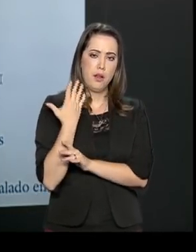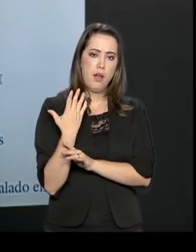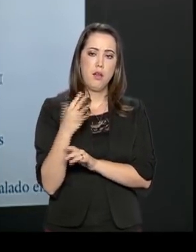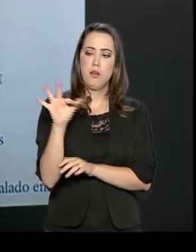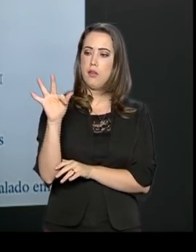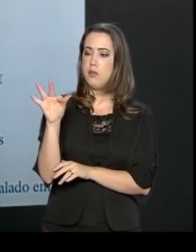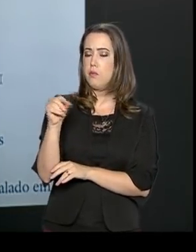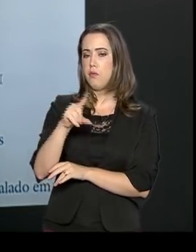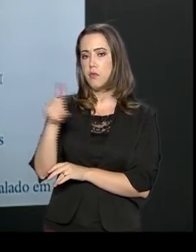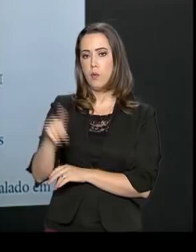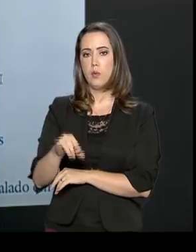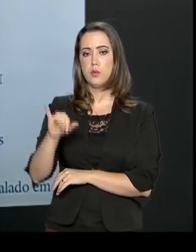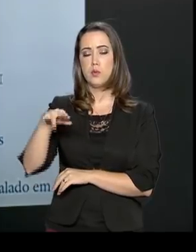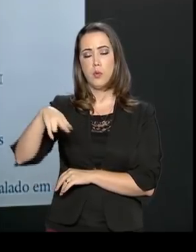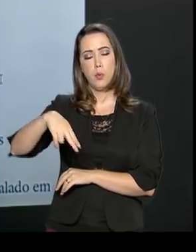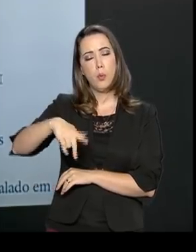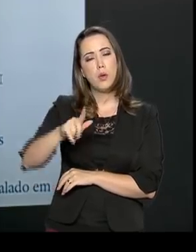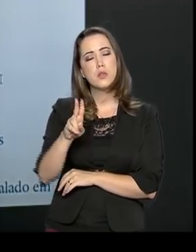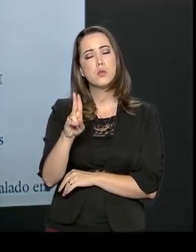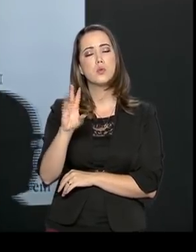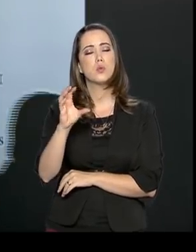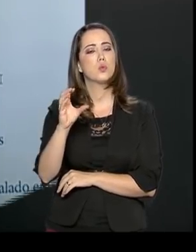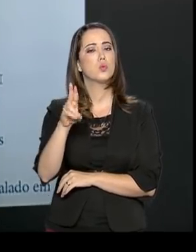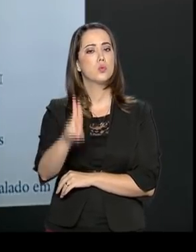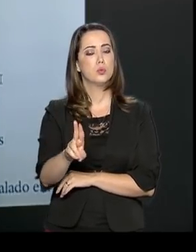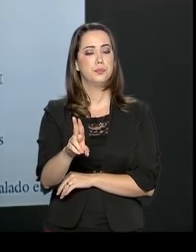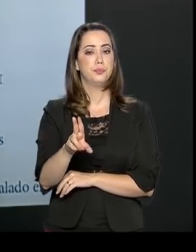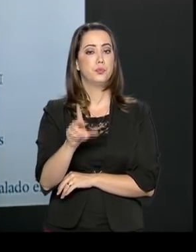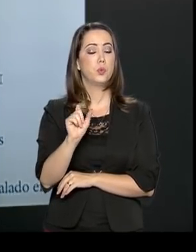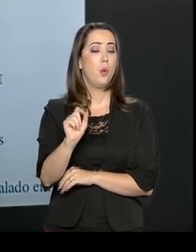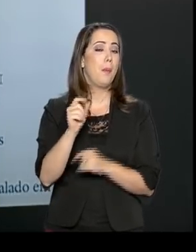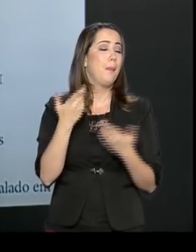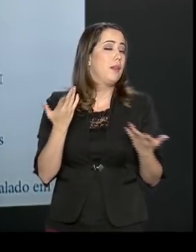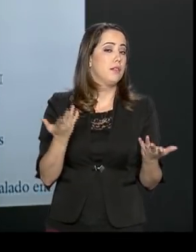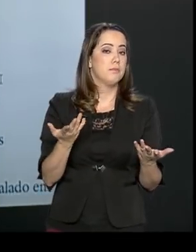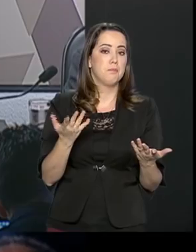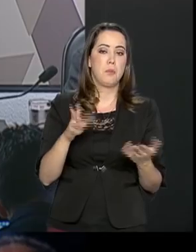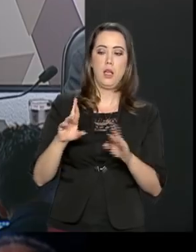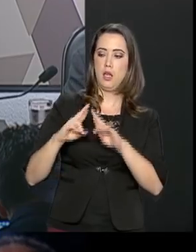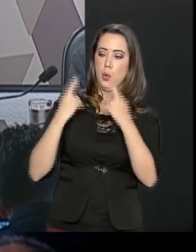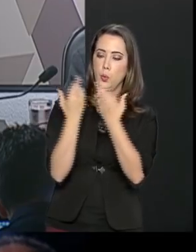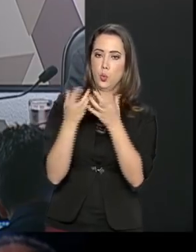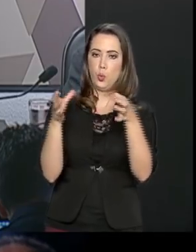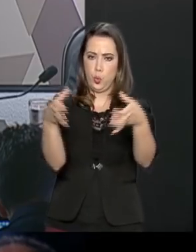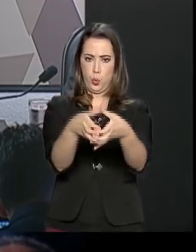Foz do Iguaçu. Qual que a ideia? Nós vamos reunir lá agentes da Polícia Federal,